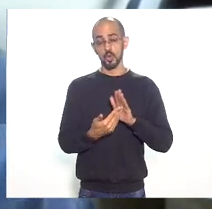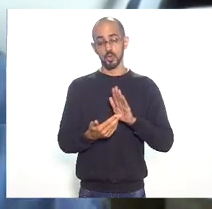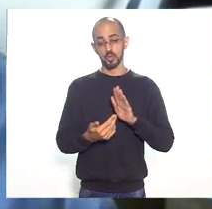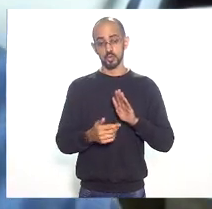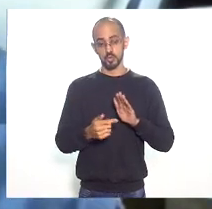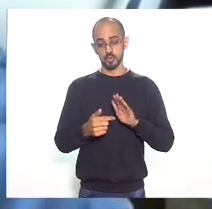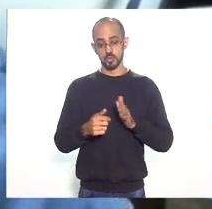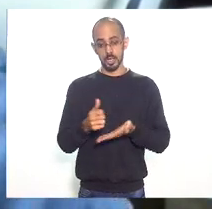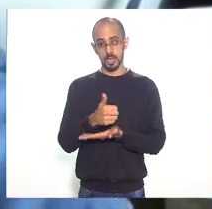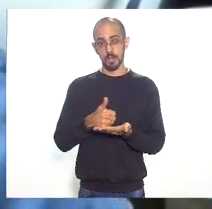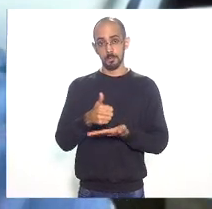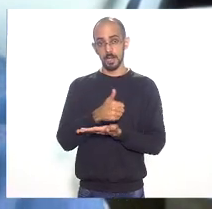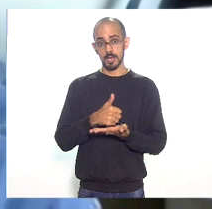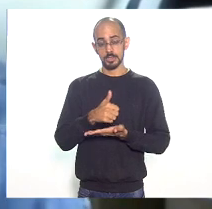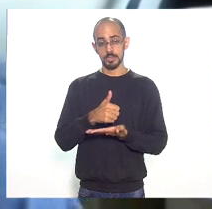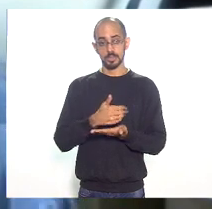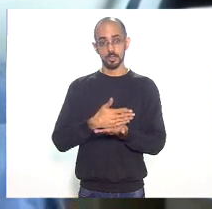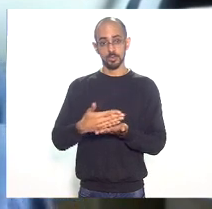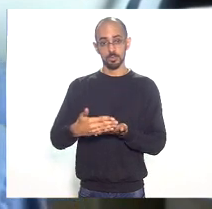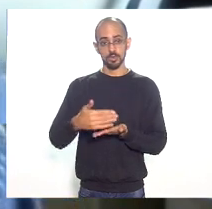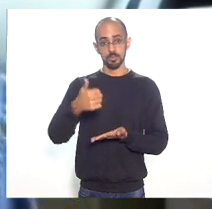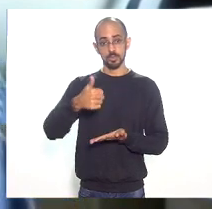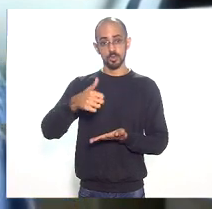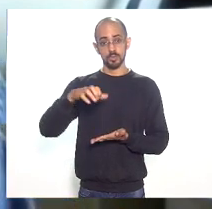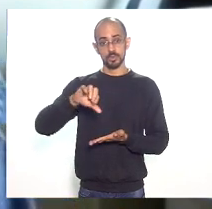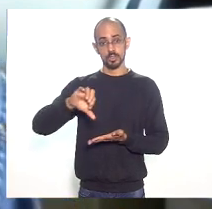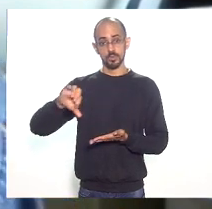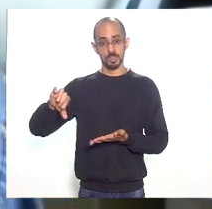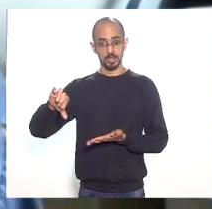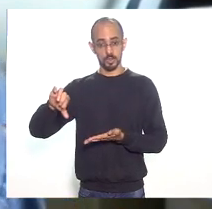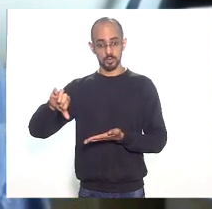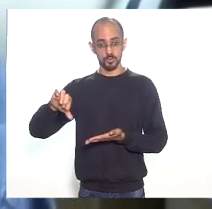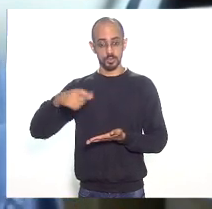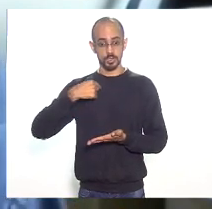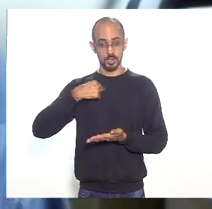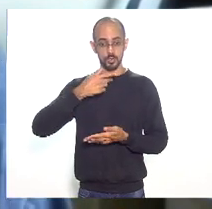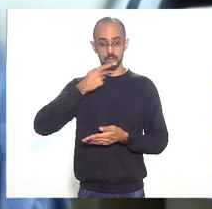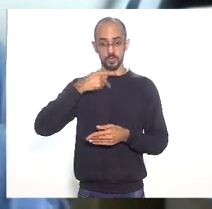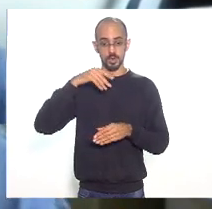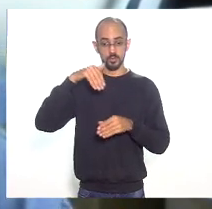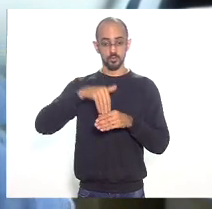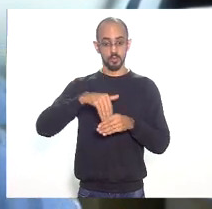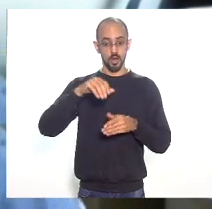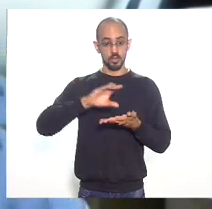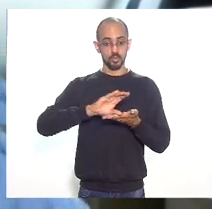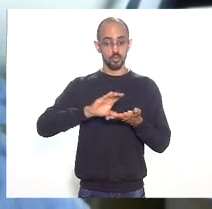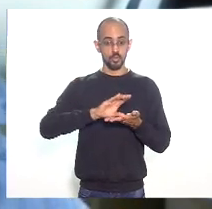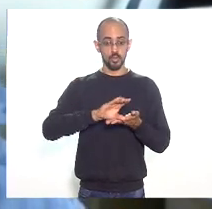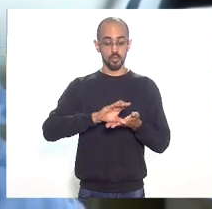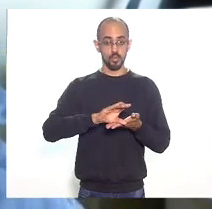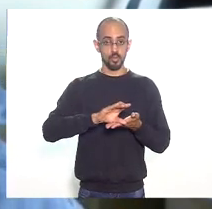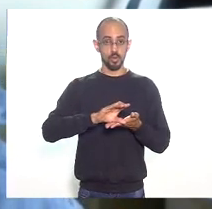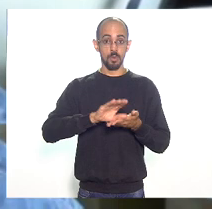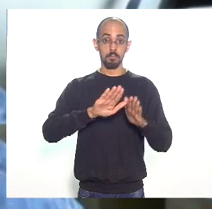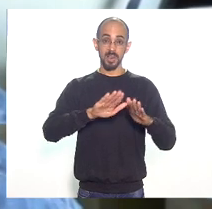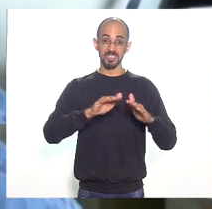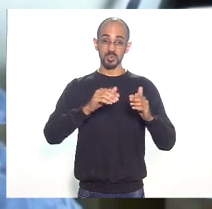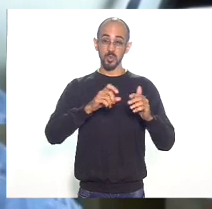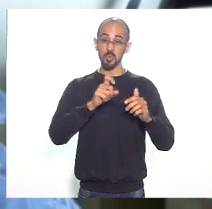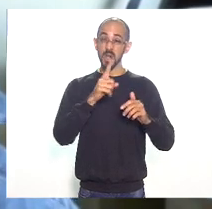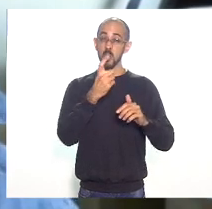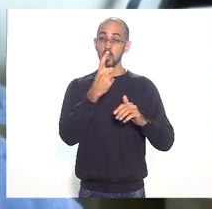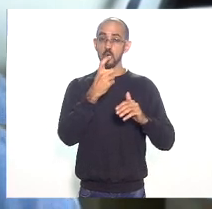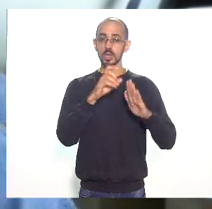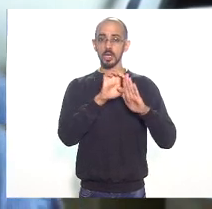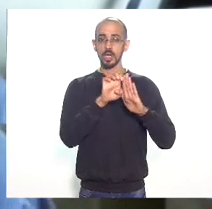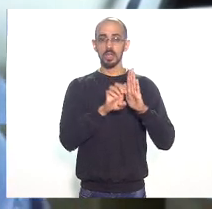1999, para dizer que estou votando pela constitucionalidade com uma única emenda.